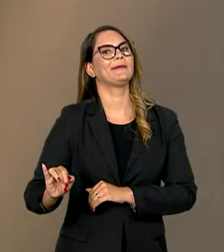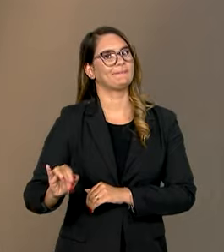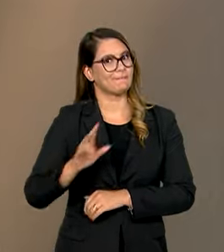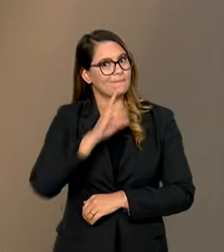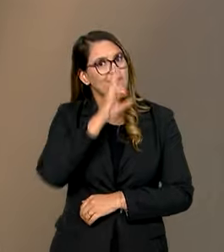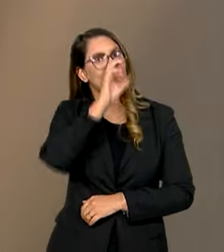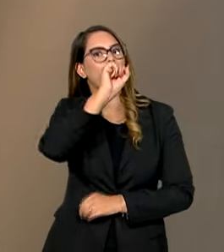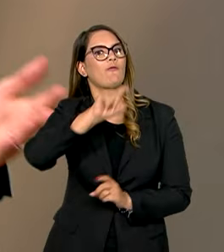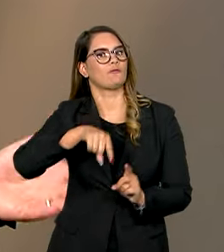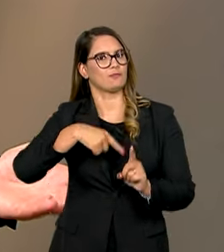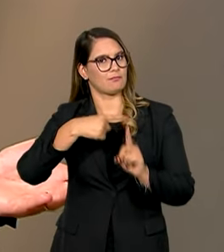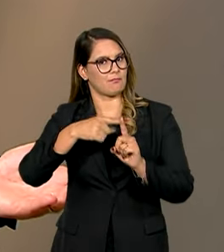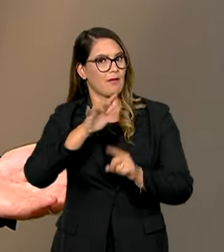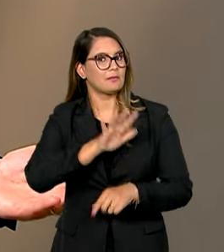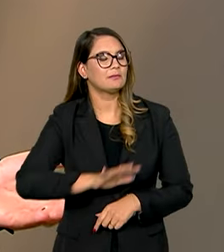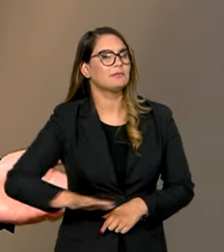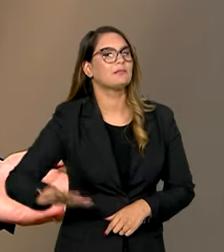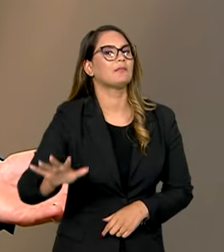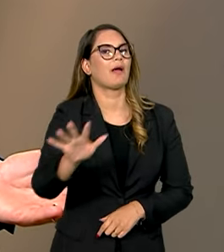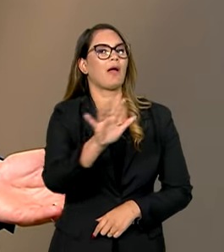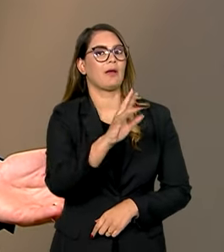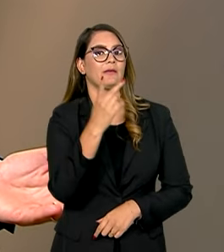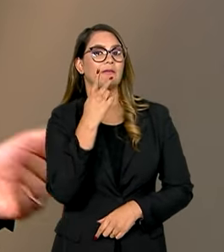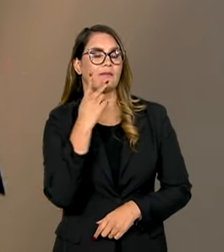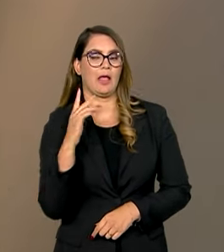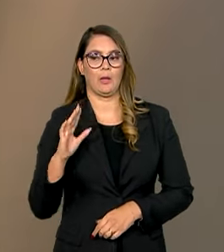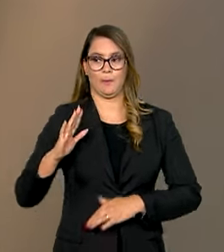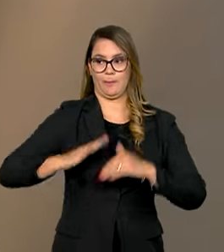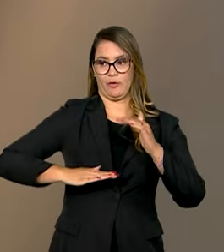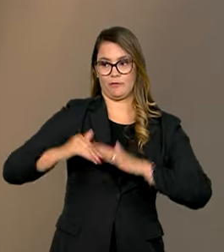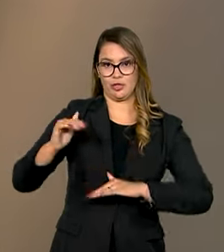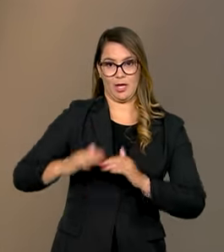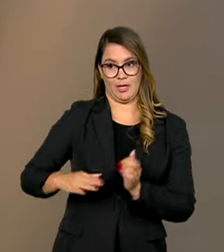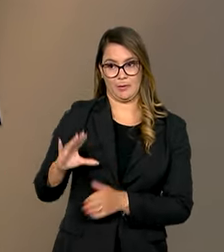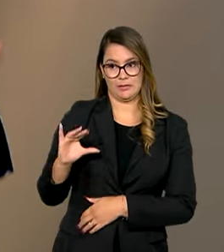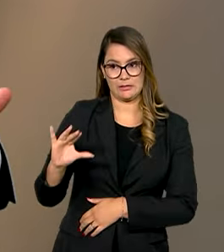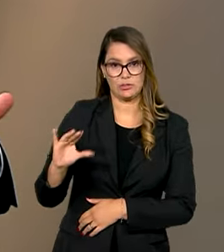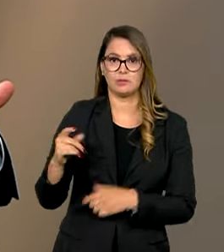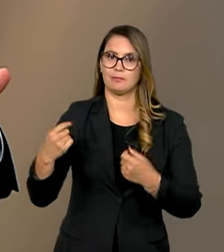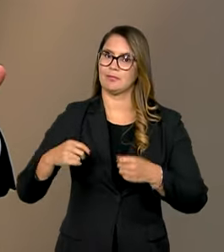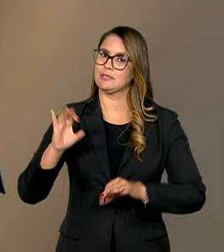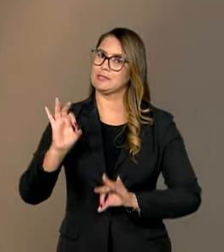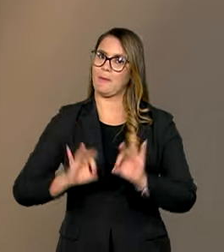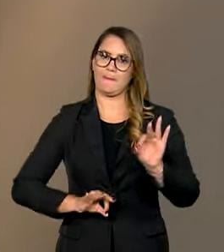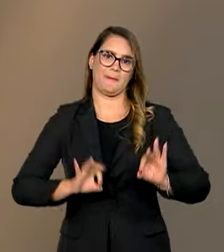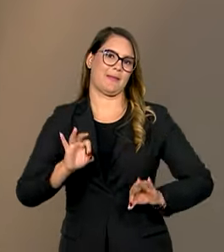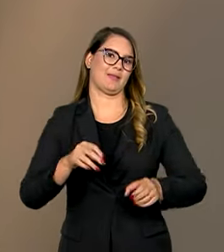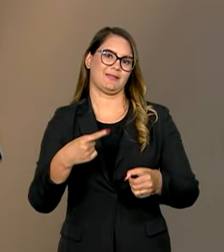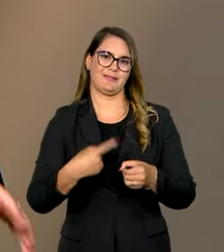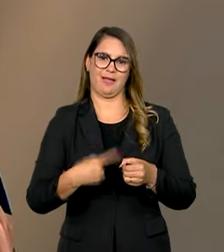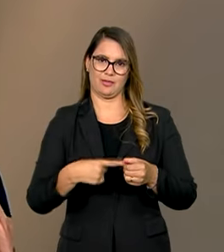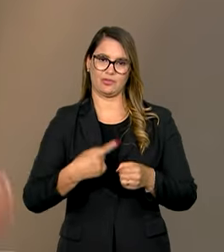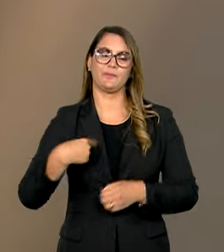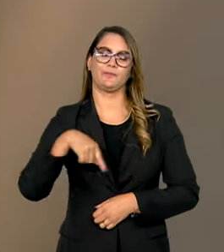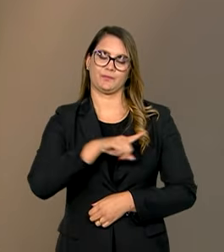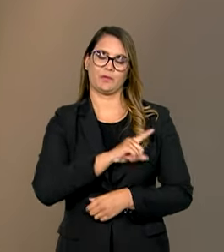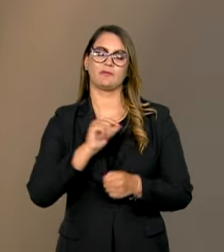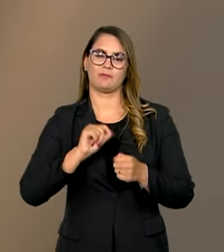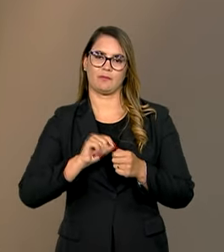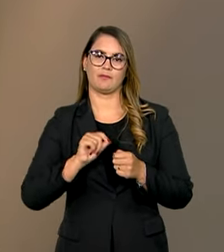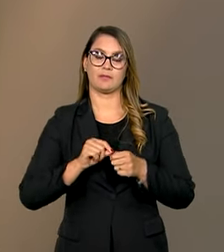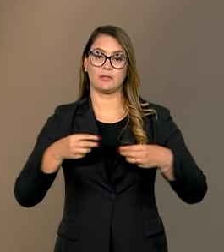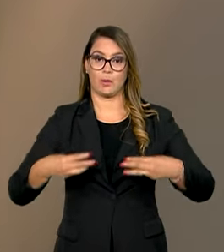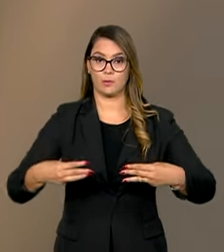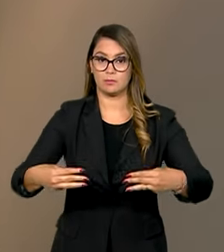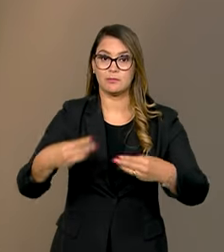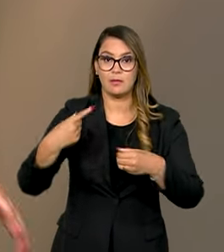intensos, diante do cenário que tem sido falado pelos nossos cientistas, a gente precisa o quê? Preparar as nossas cidades. E é isso que a gente vai fazer a partir do